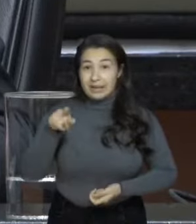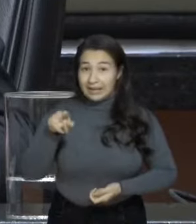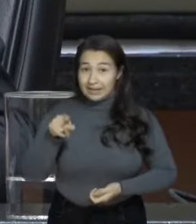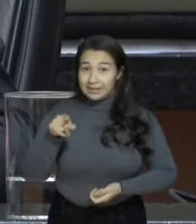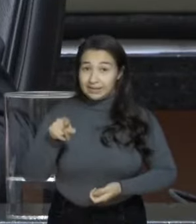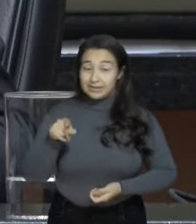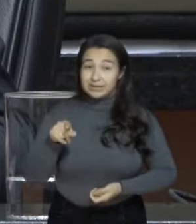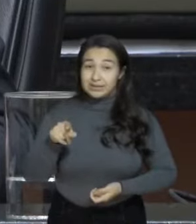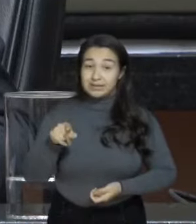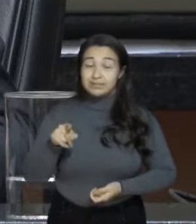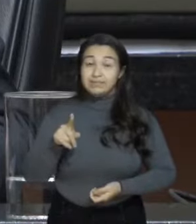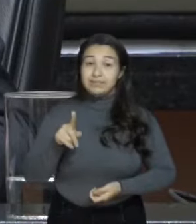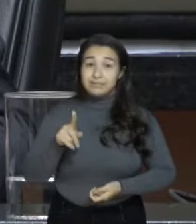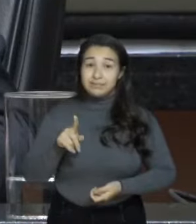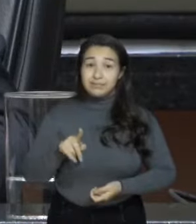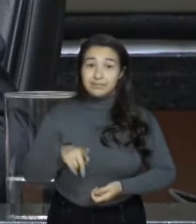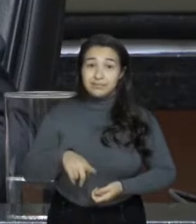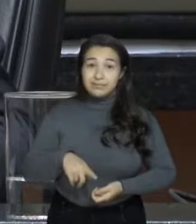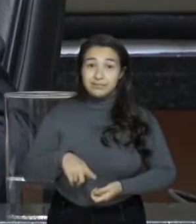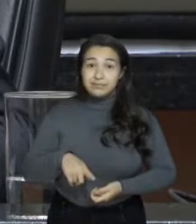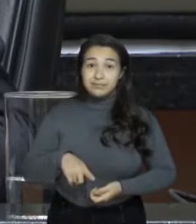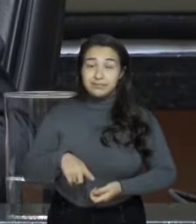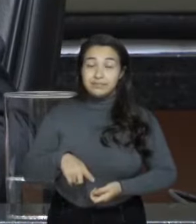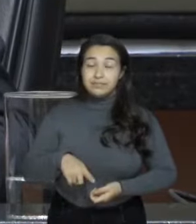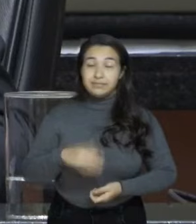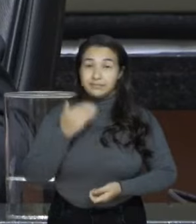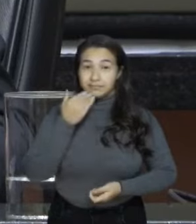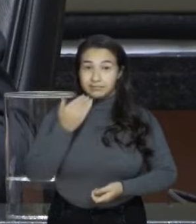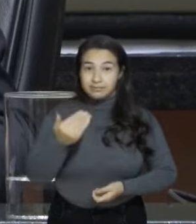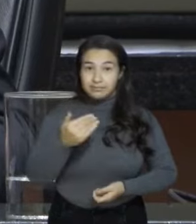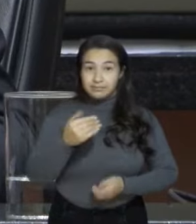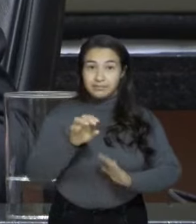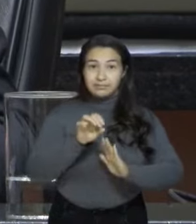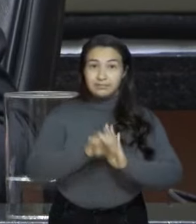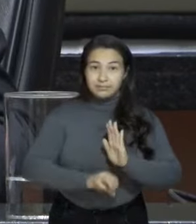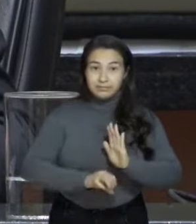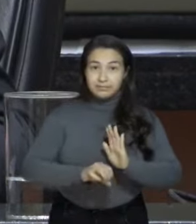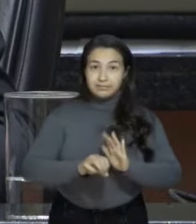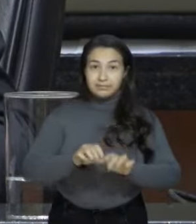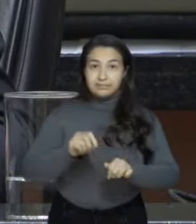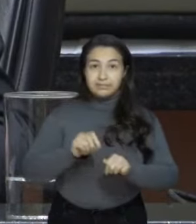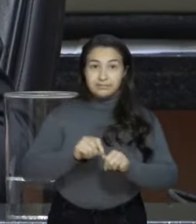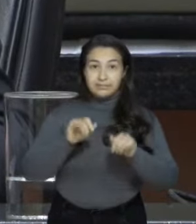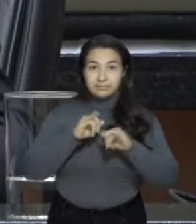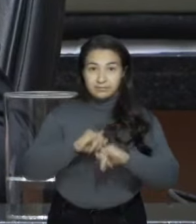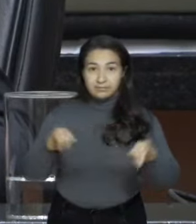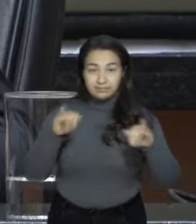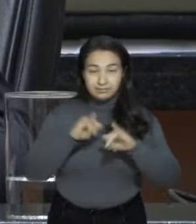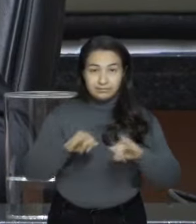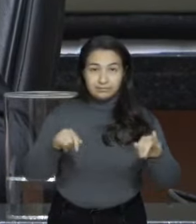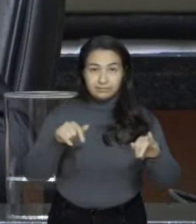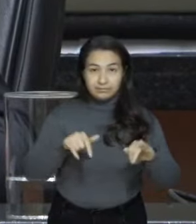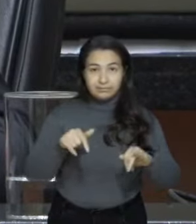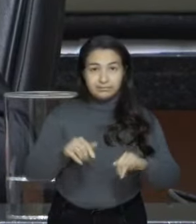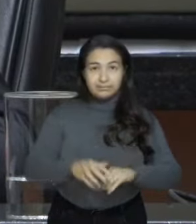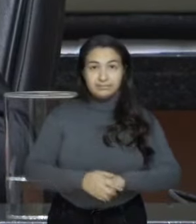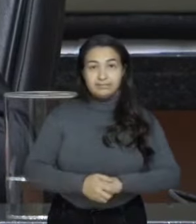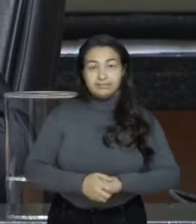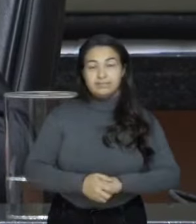aqui ou quem encaminhou esse ofício para que houvesse essa divulgação nesta casa uma palavra